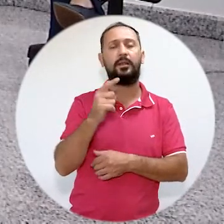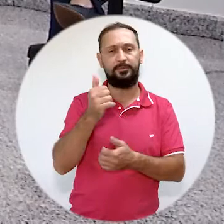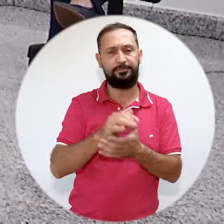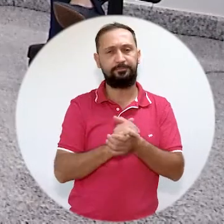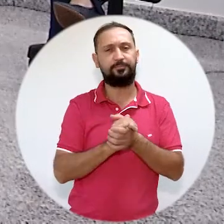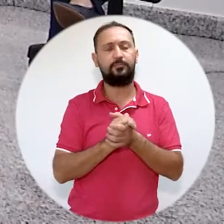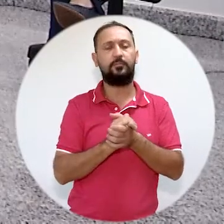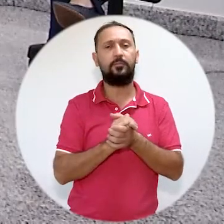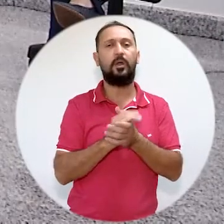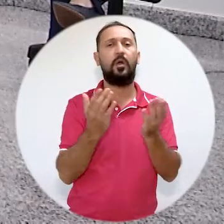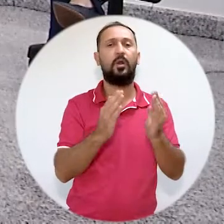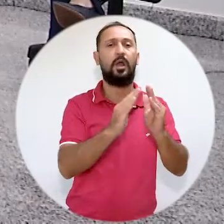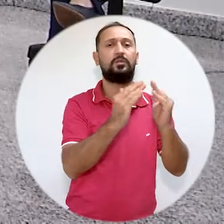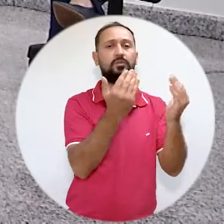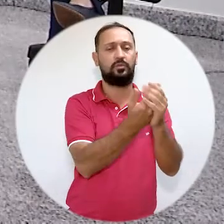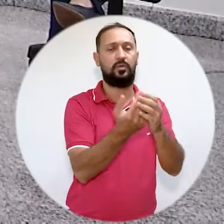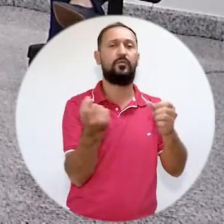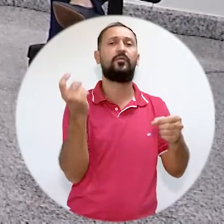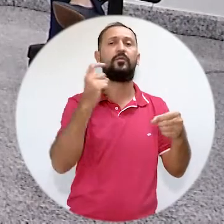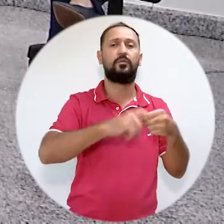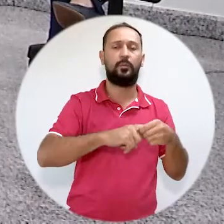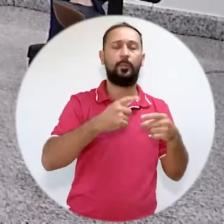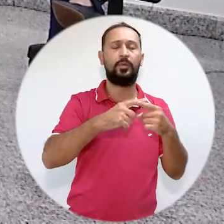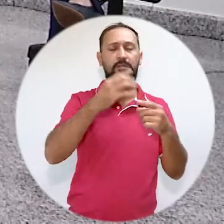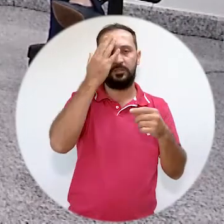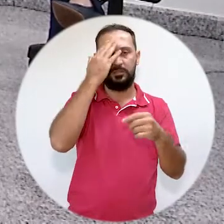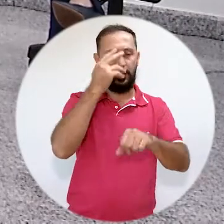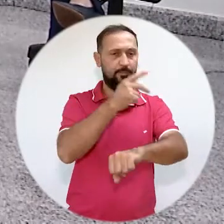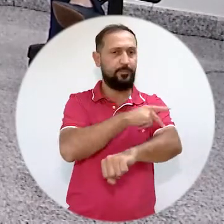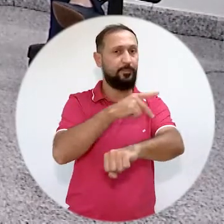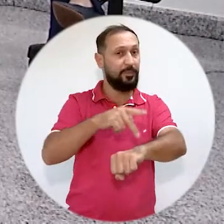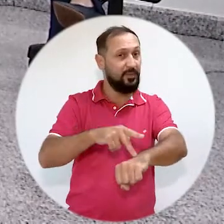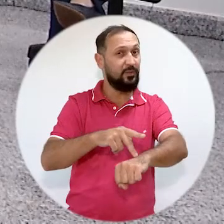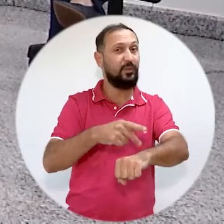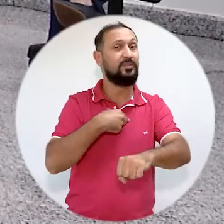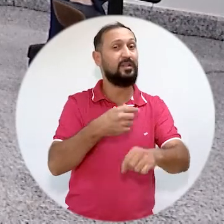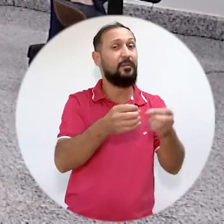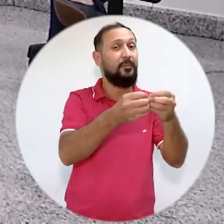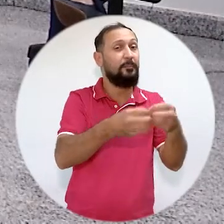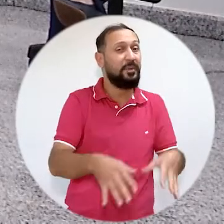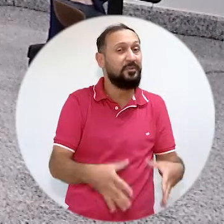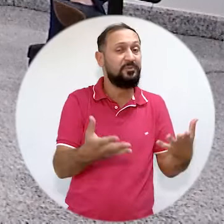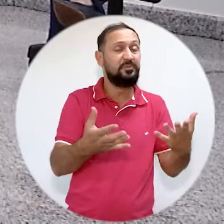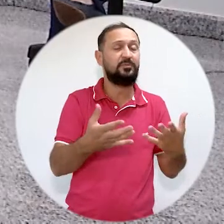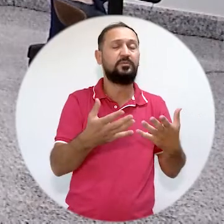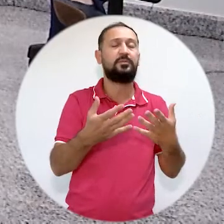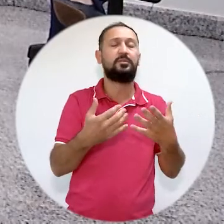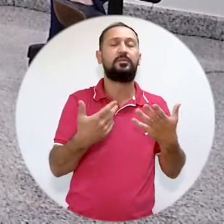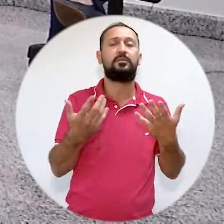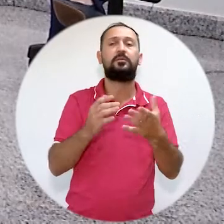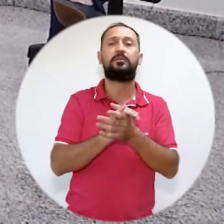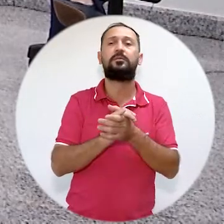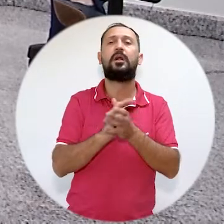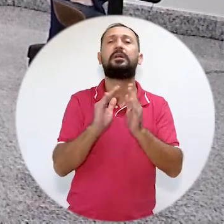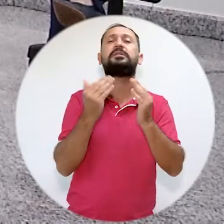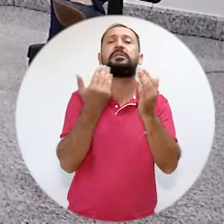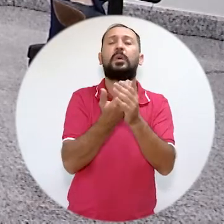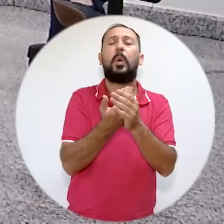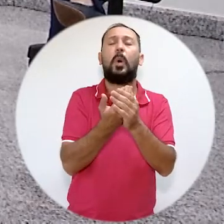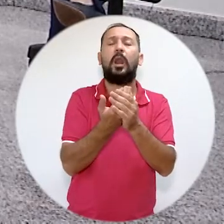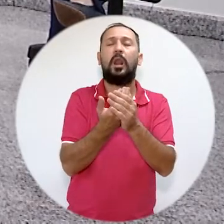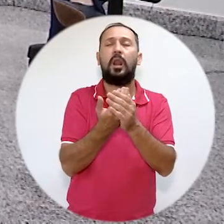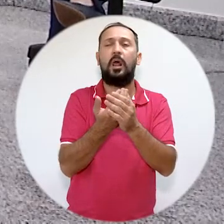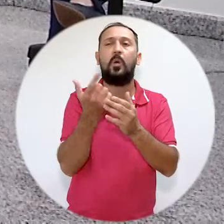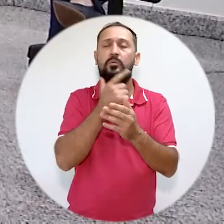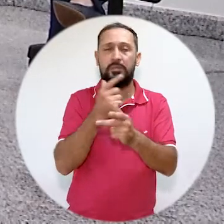crianças e esse retorno. A gente já sabe que do ponto de vista pedagógico há uma defasagem e do ponto de vista emocional. Nossas escolas estão preparadas